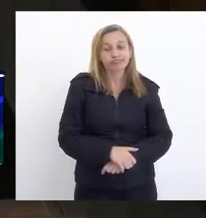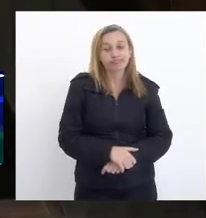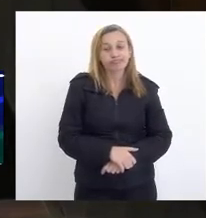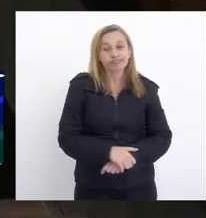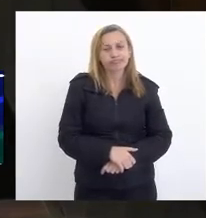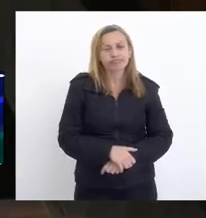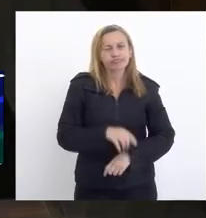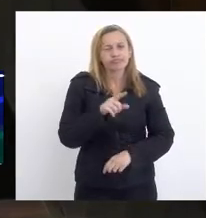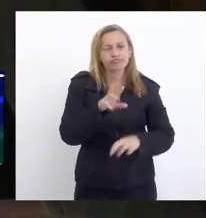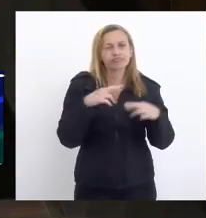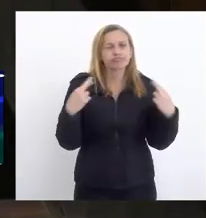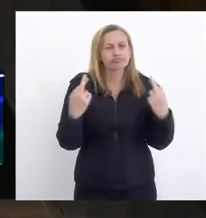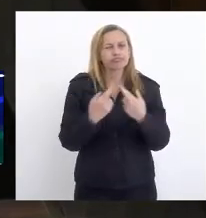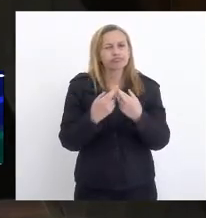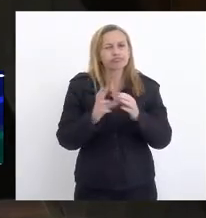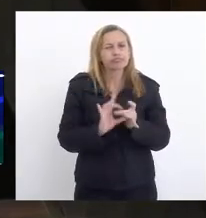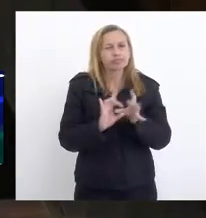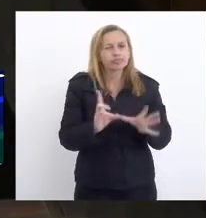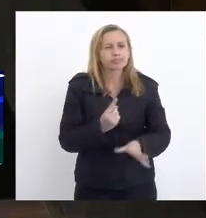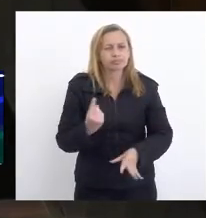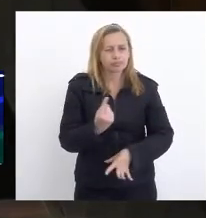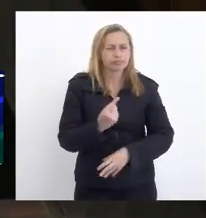E essa audiência nos permitiu